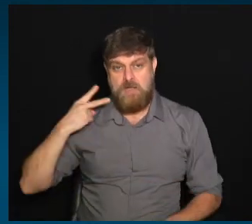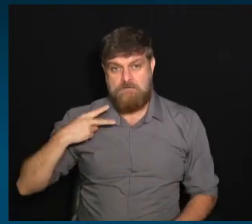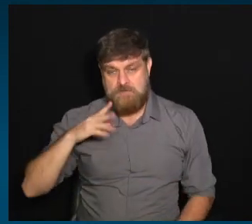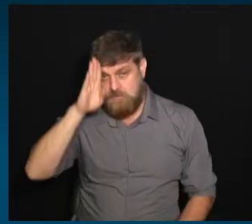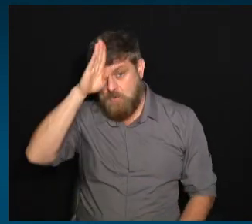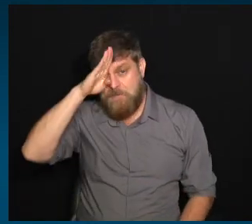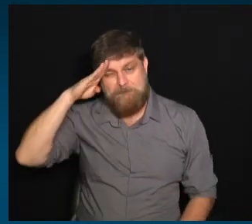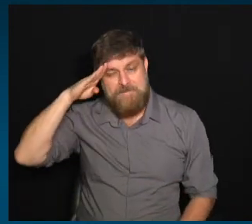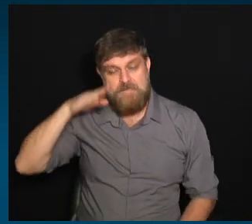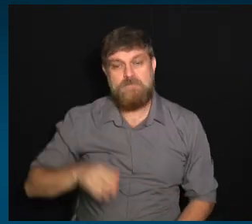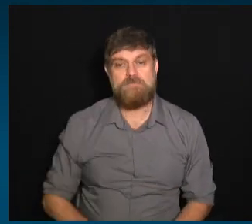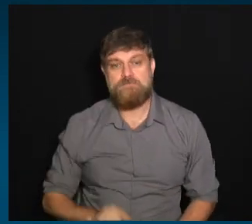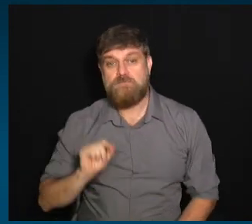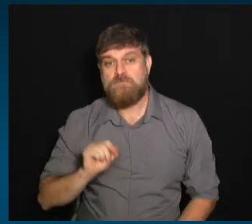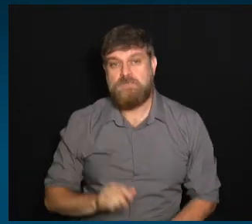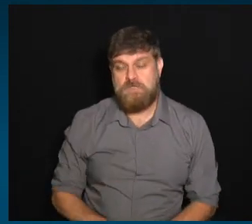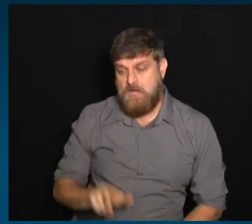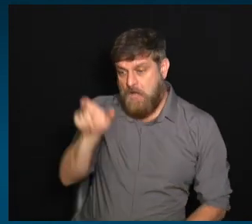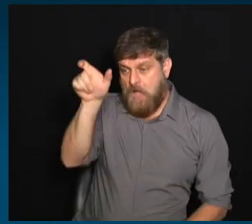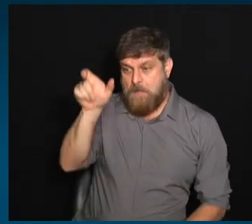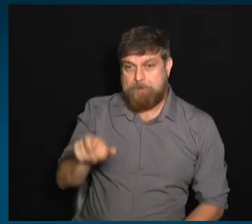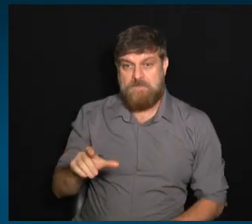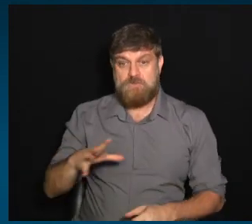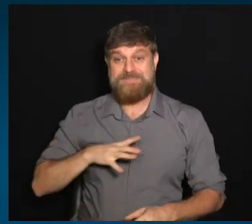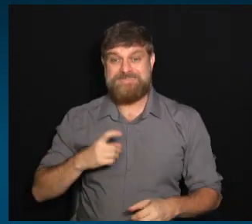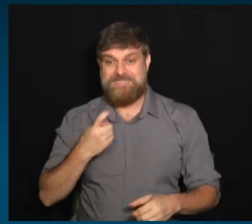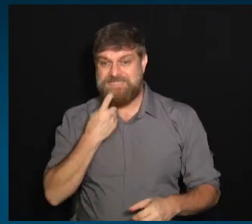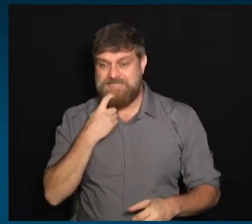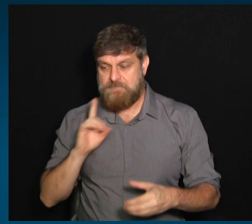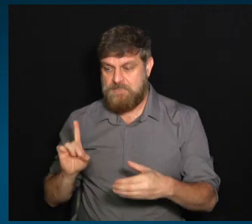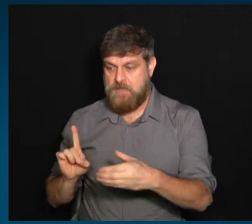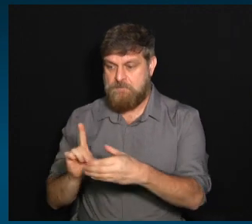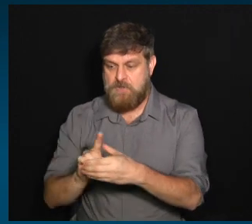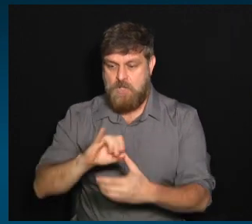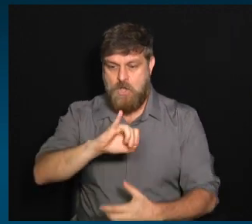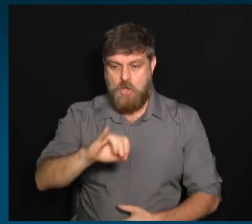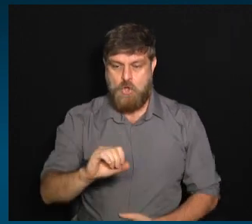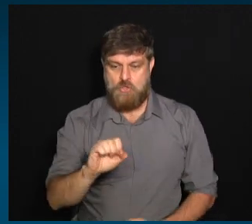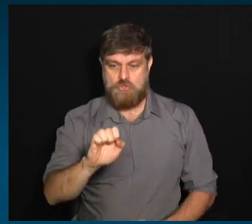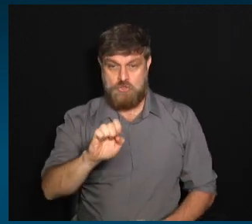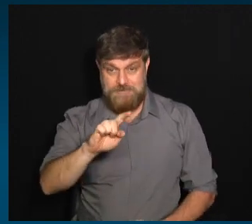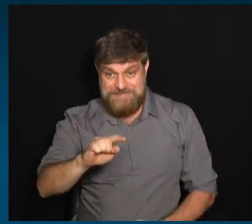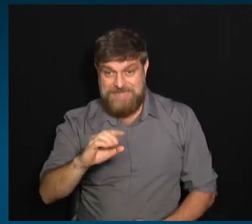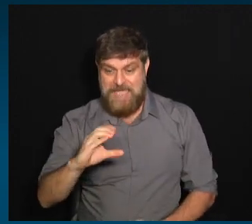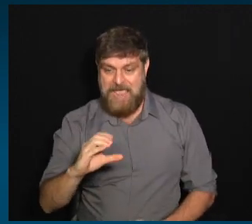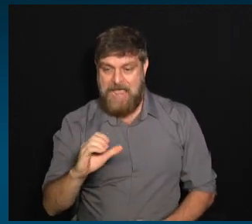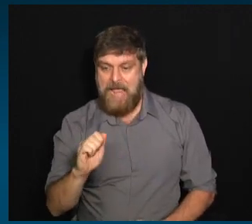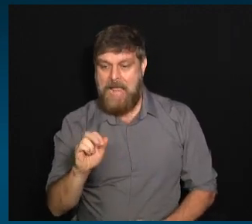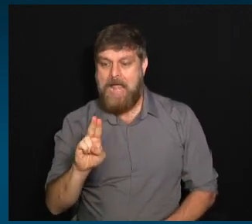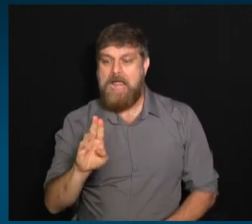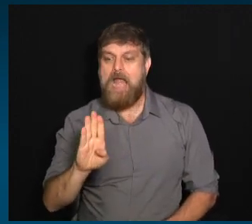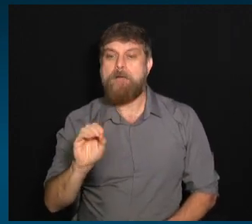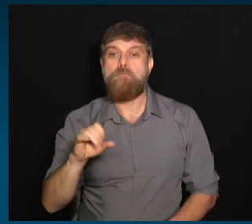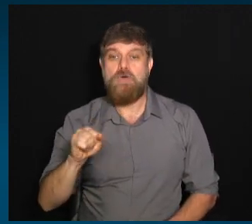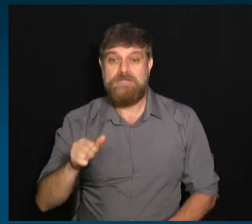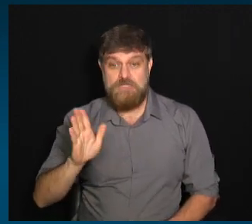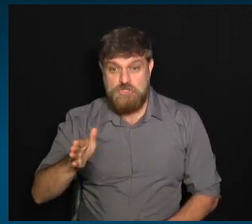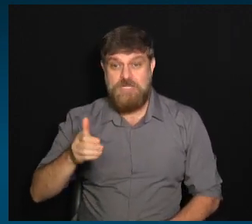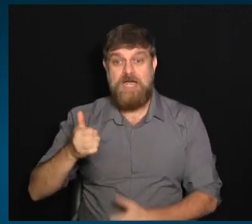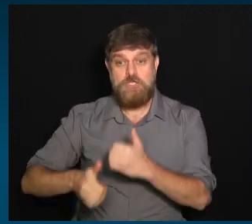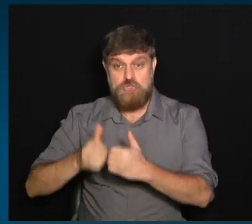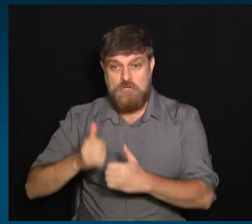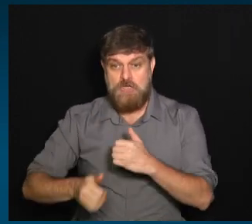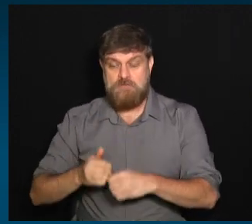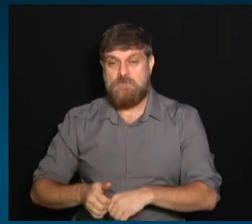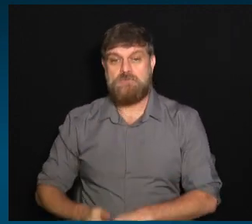Pedro Tourinho, que concede título de cidadão campineiro a José Luiz Carboni. O homenageado foi jogador e